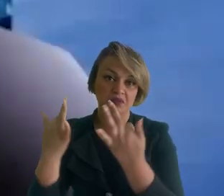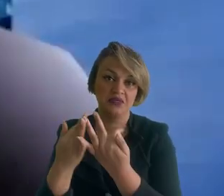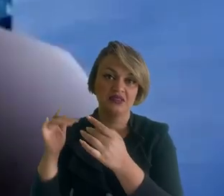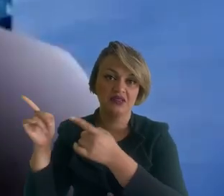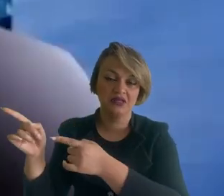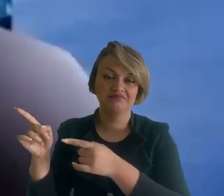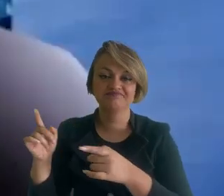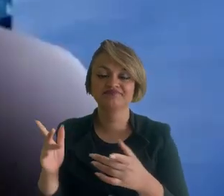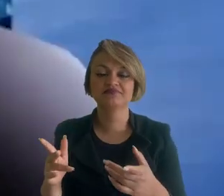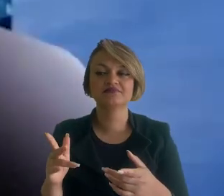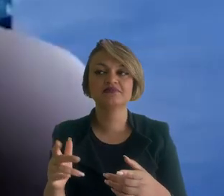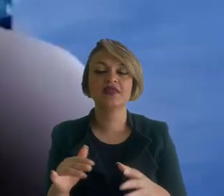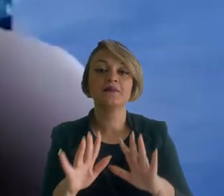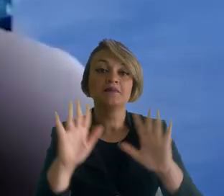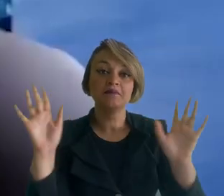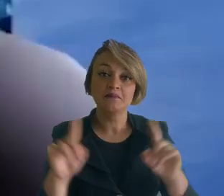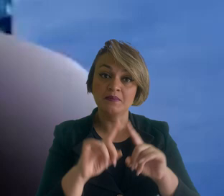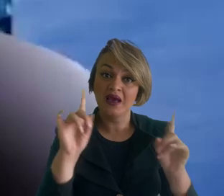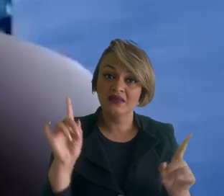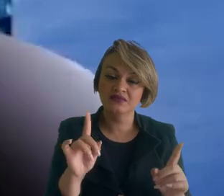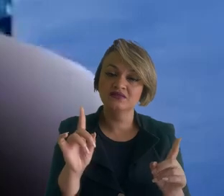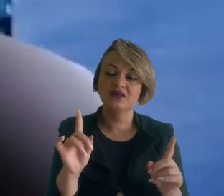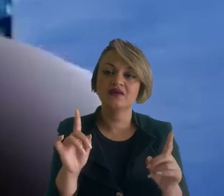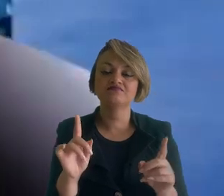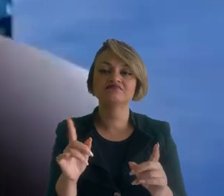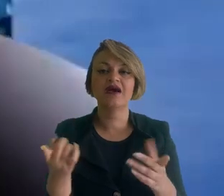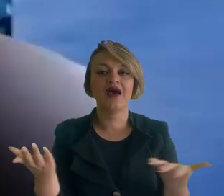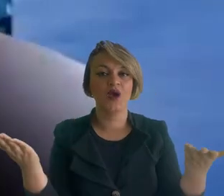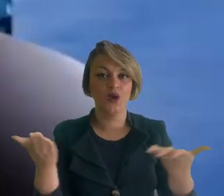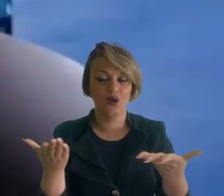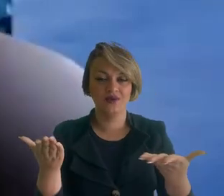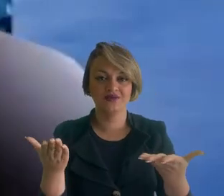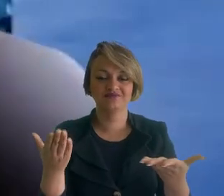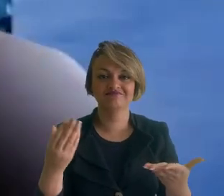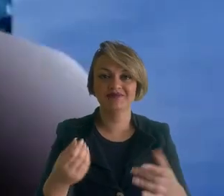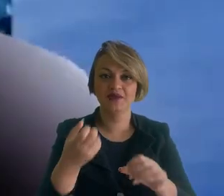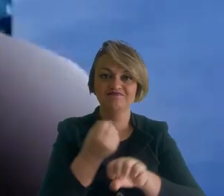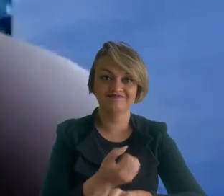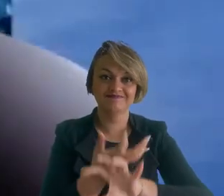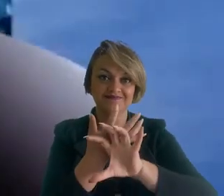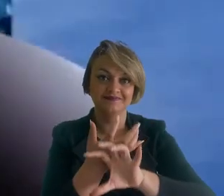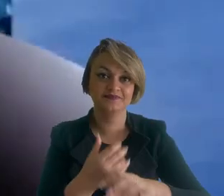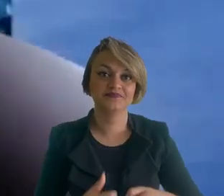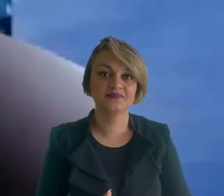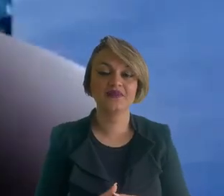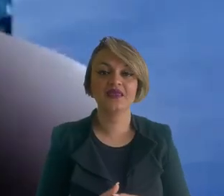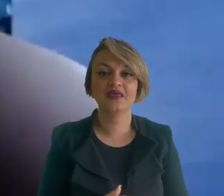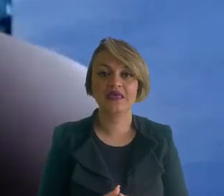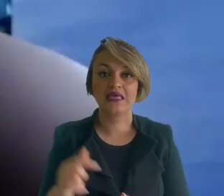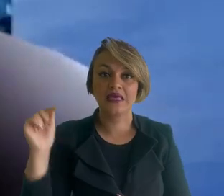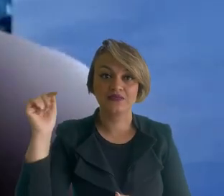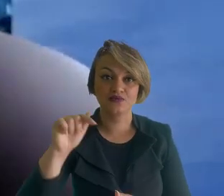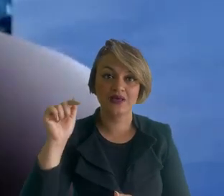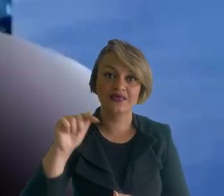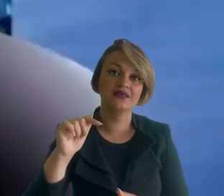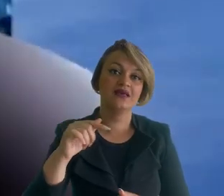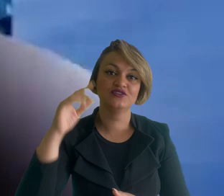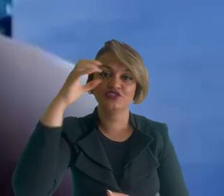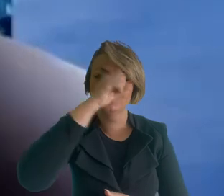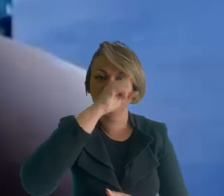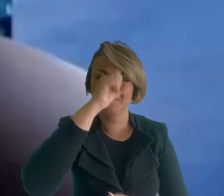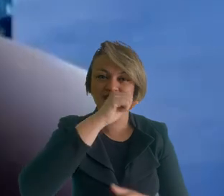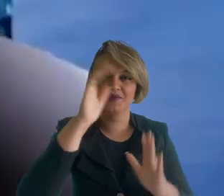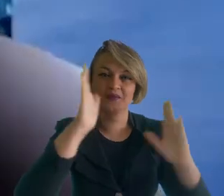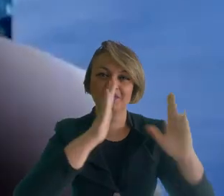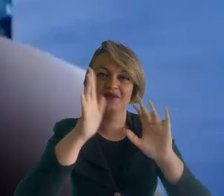familiares Mas o faço é de modo virtual essa esse é um dos aprendizes